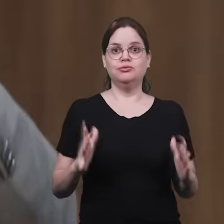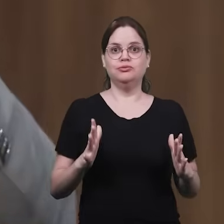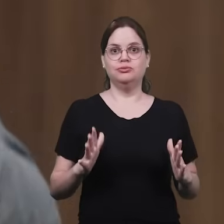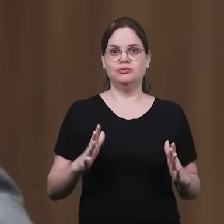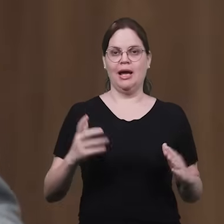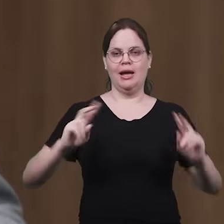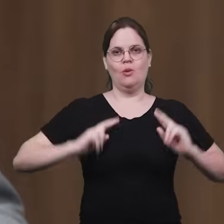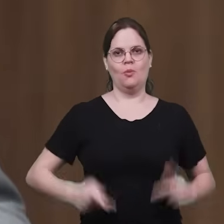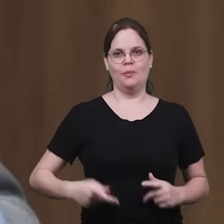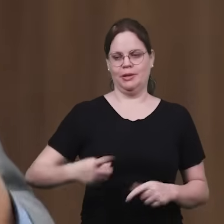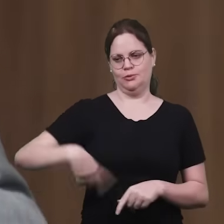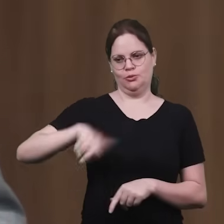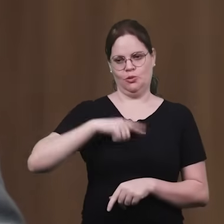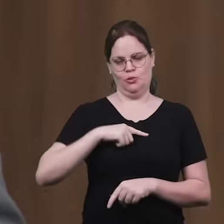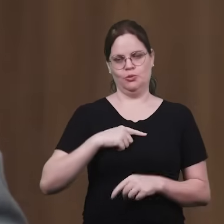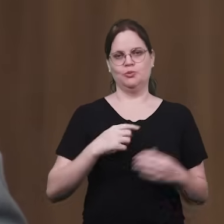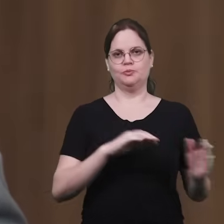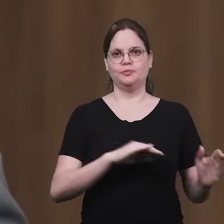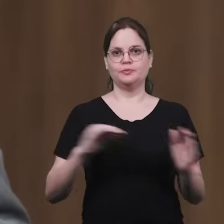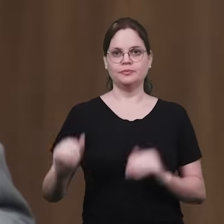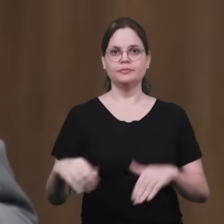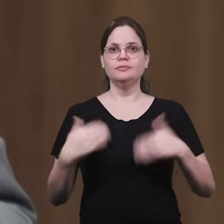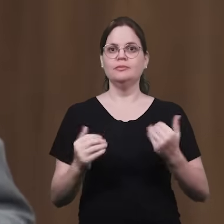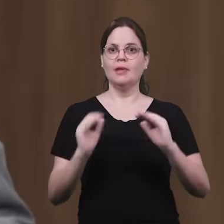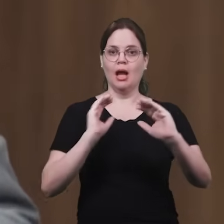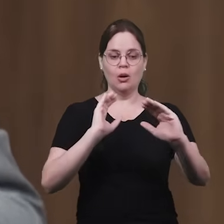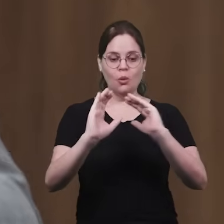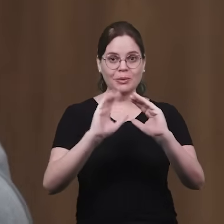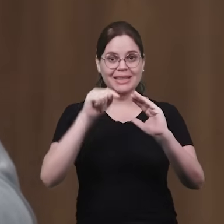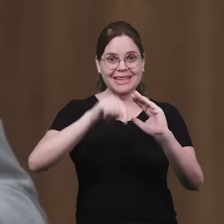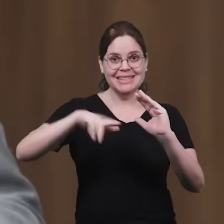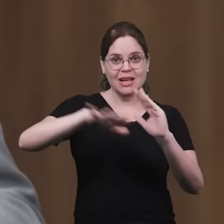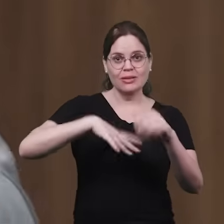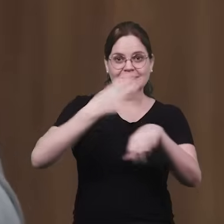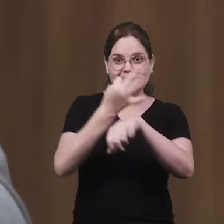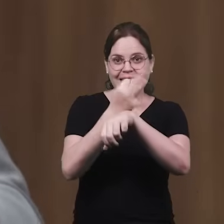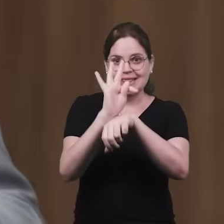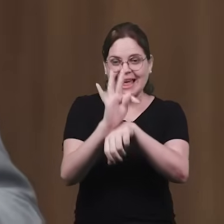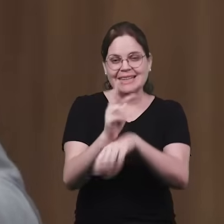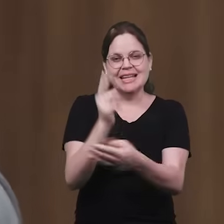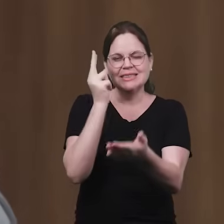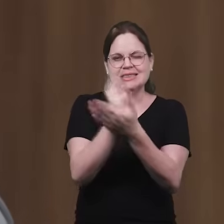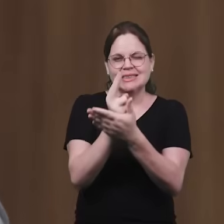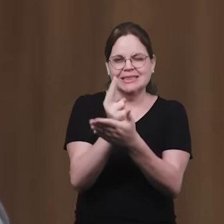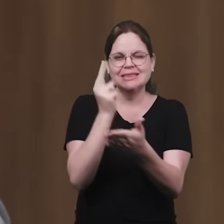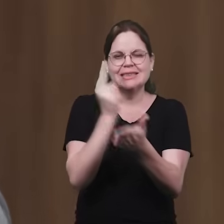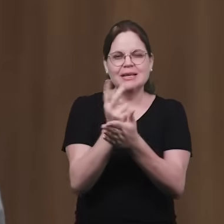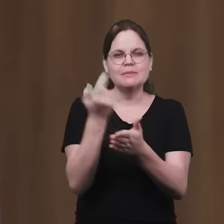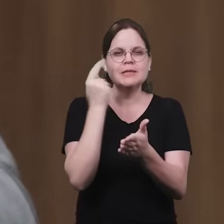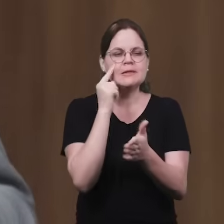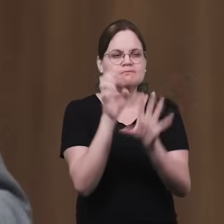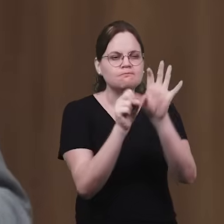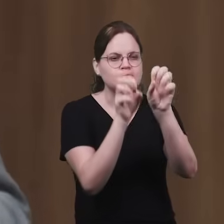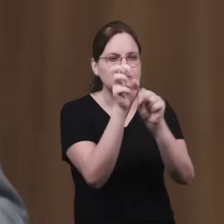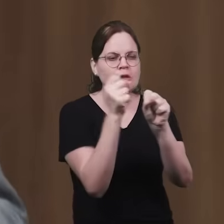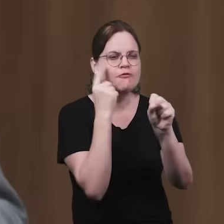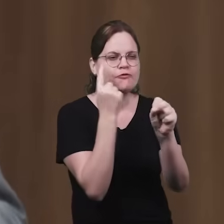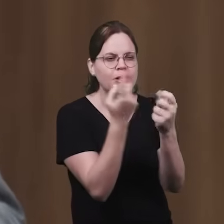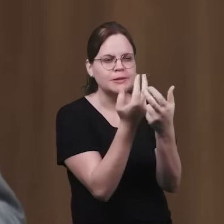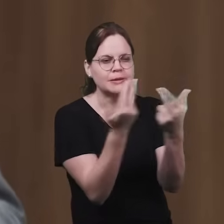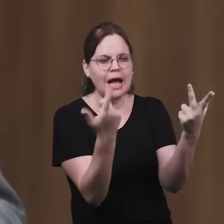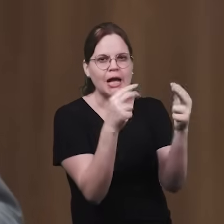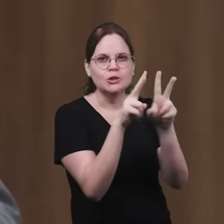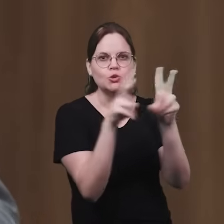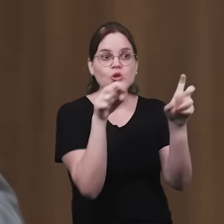do humano. E a comunicação, ela tenta todo o tempo interferir nisso aí, buscar essa